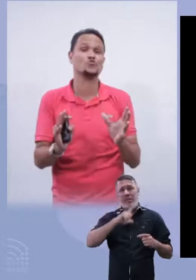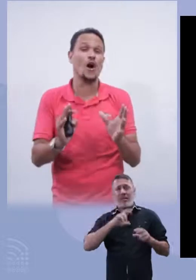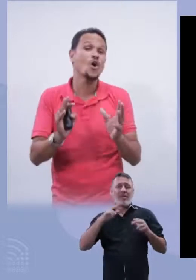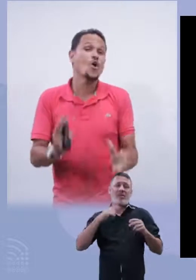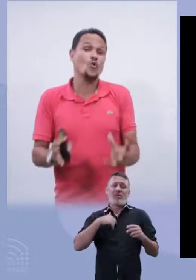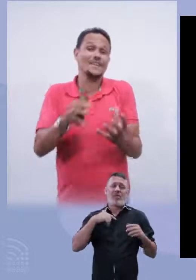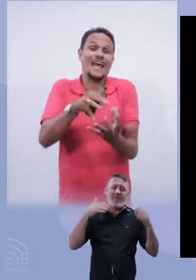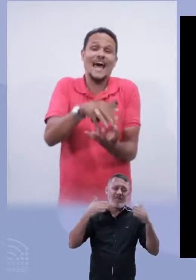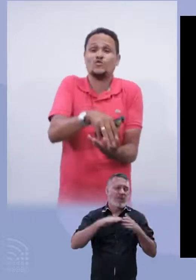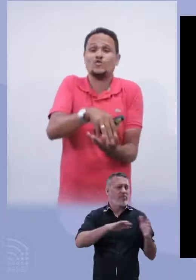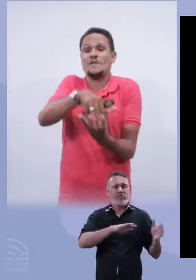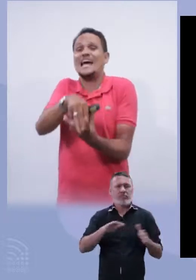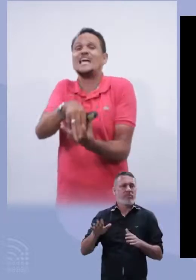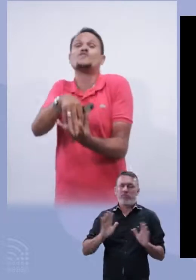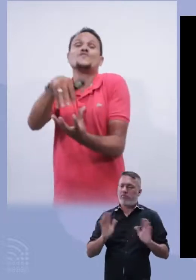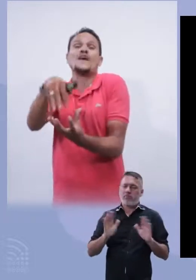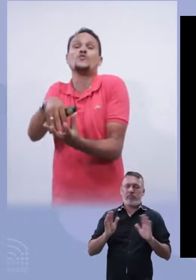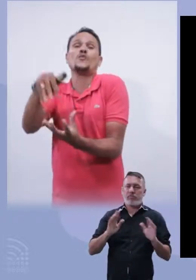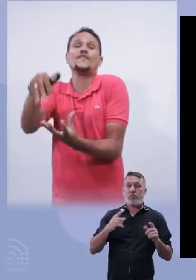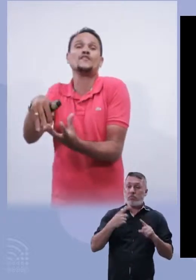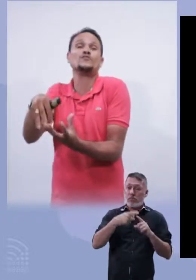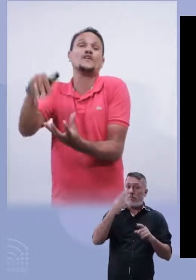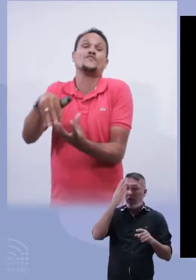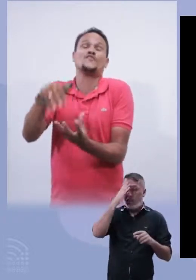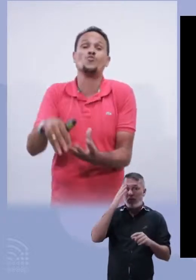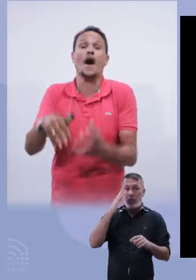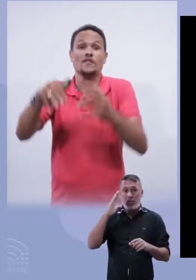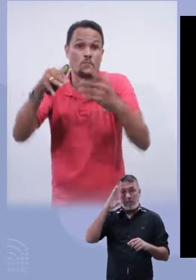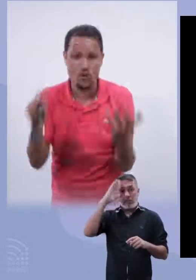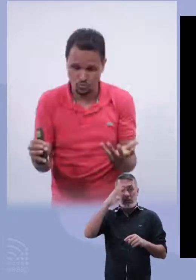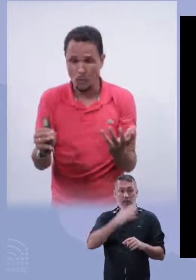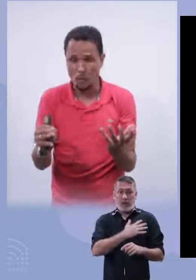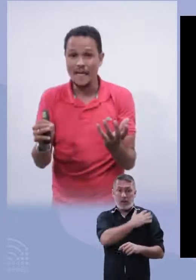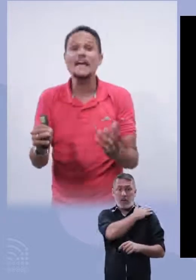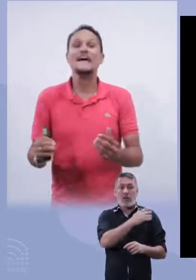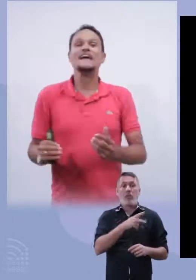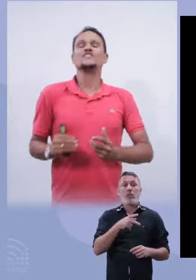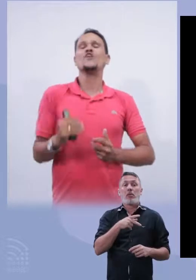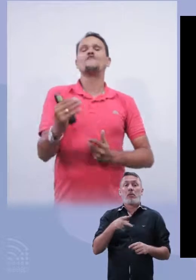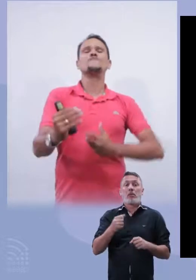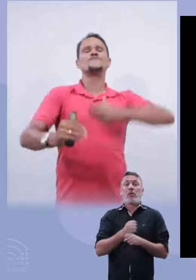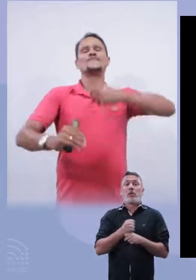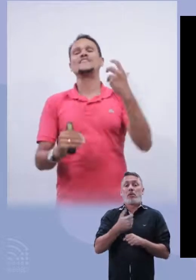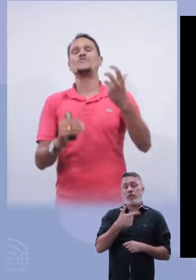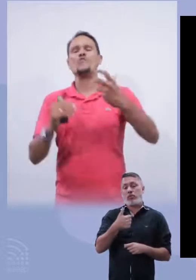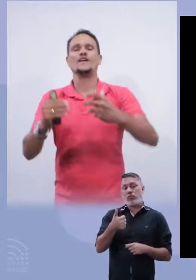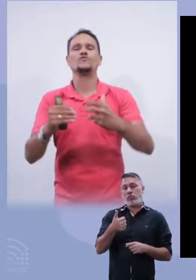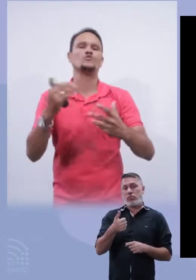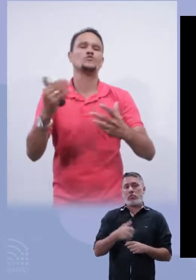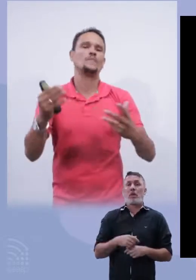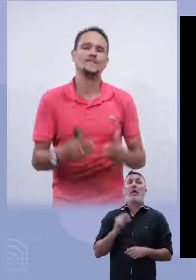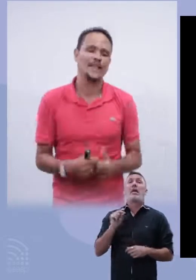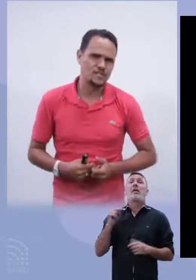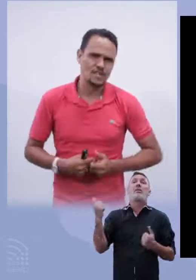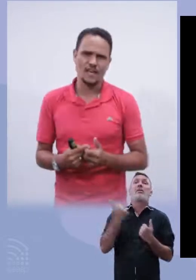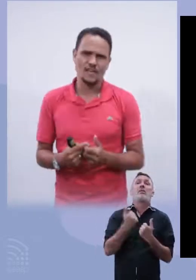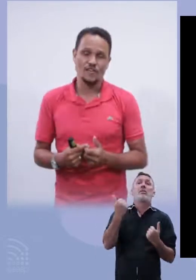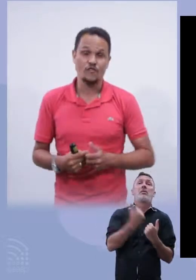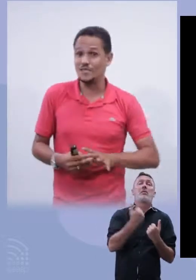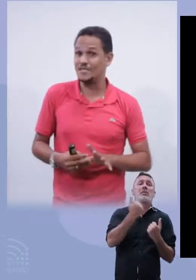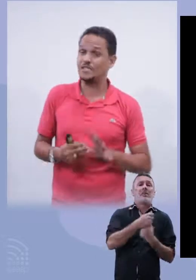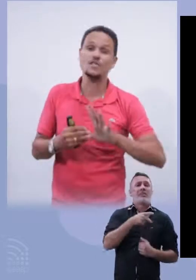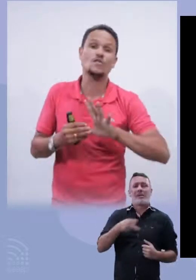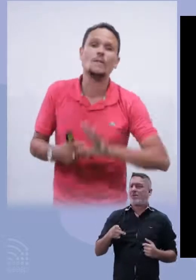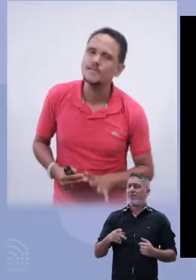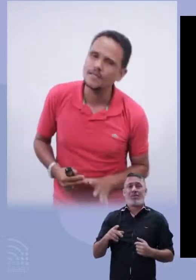tá, pessoal? O que interessa é que os militares vão ficar no poder durante 21 anos, ponto. Não vamos ficar decorando o nome do presidente aqui.